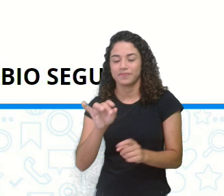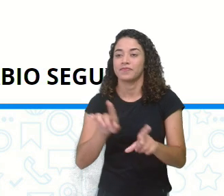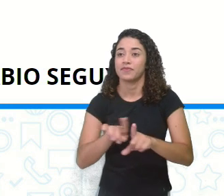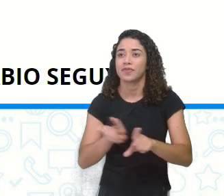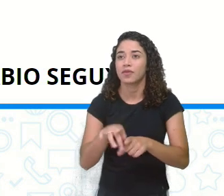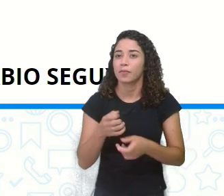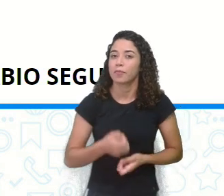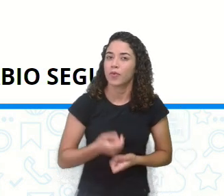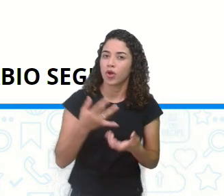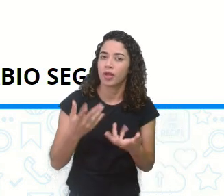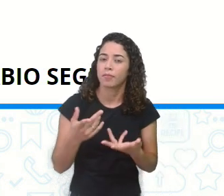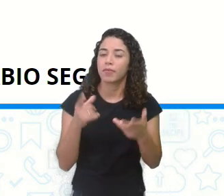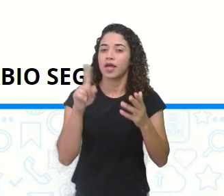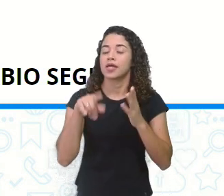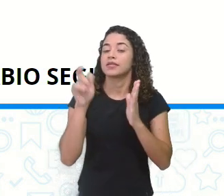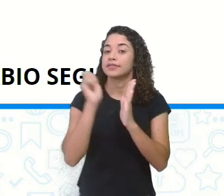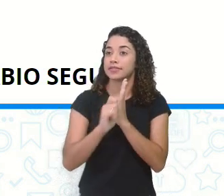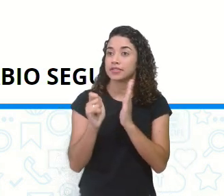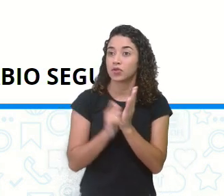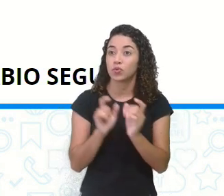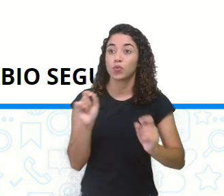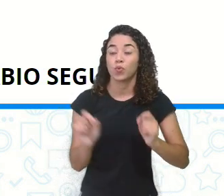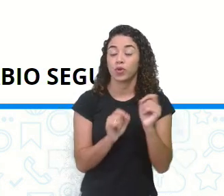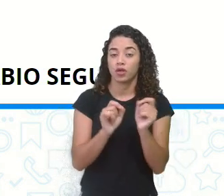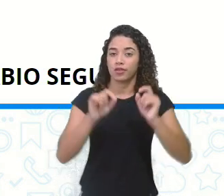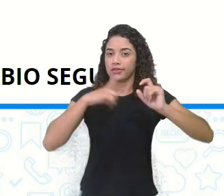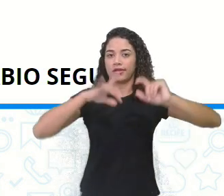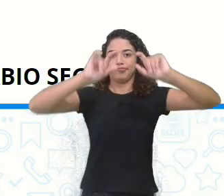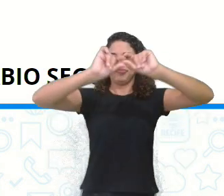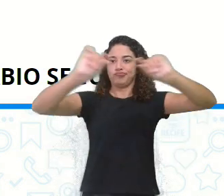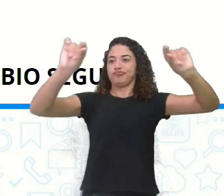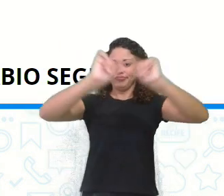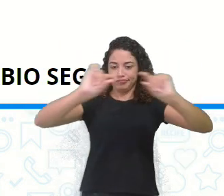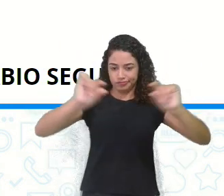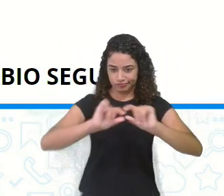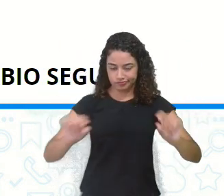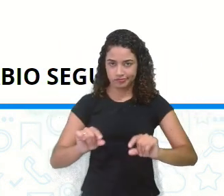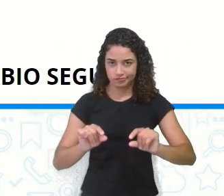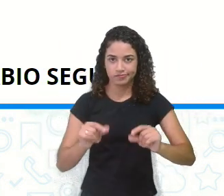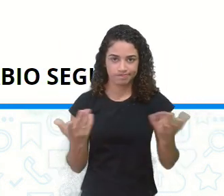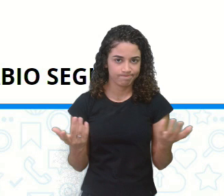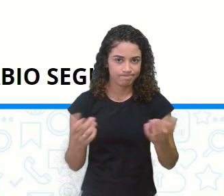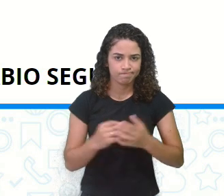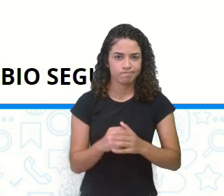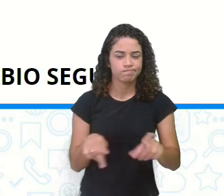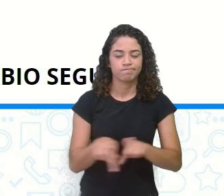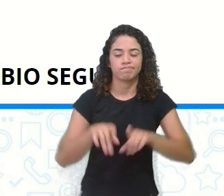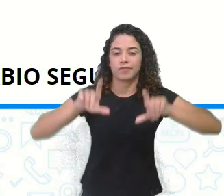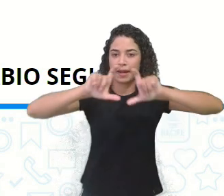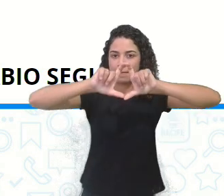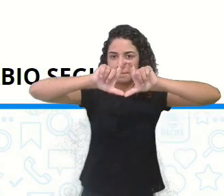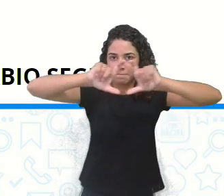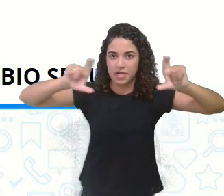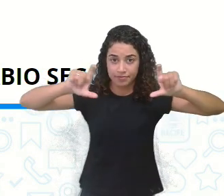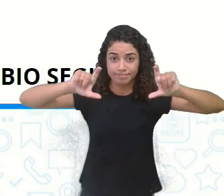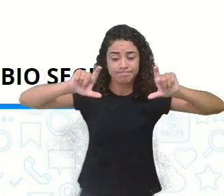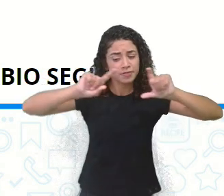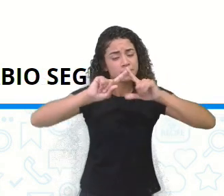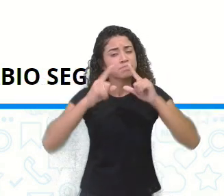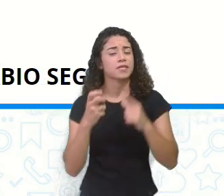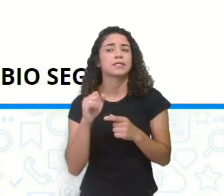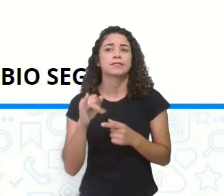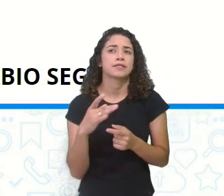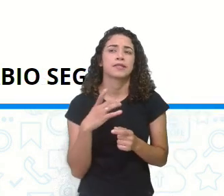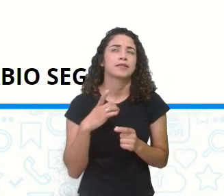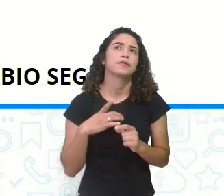poema aí está escrito utilizando os versos, tá? Em uma estrofe. Mas olha, se ficasse assim,